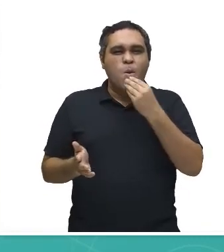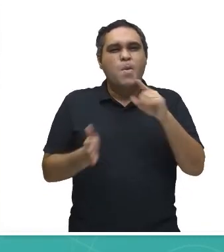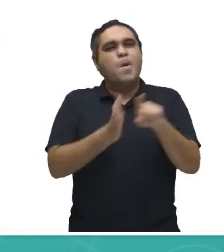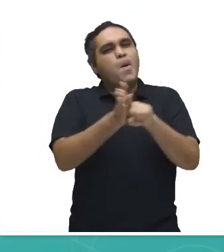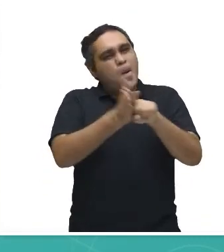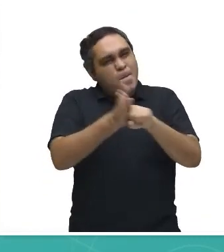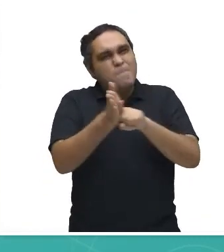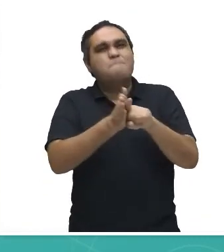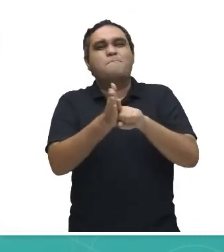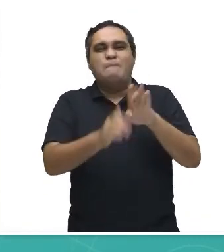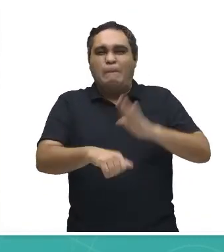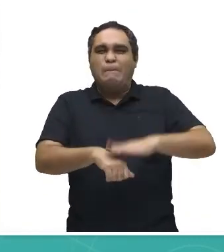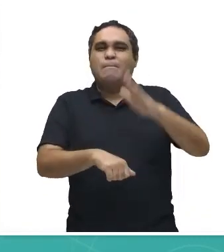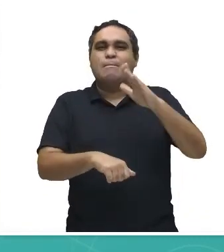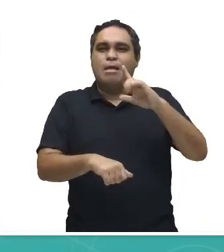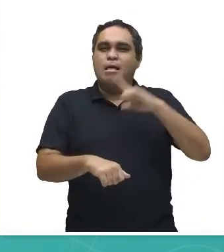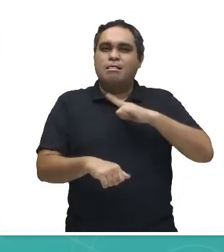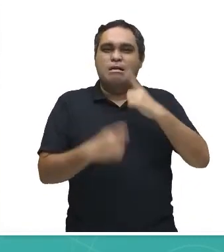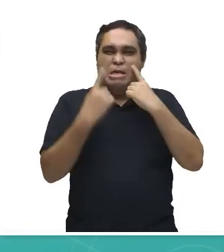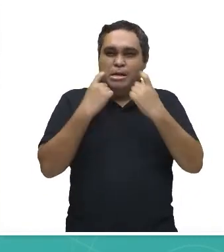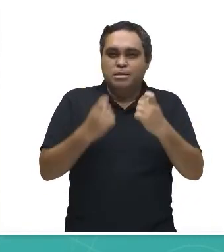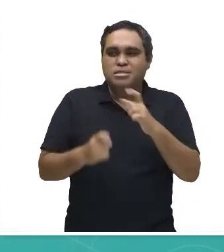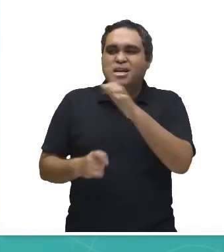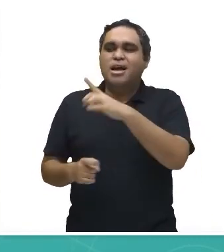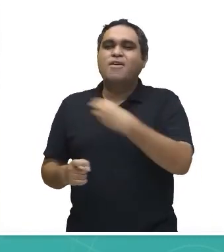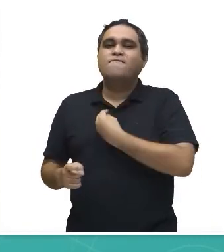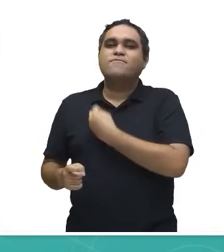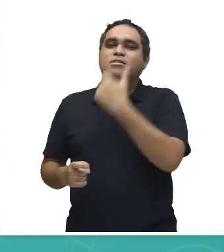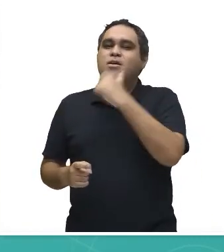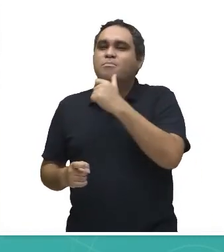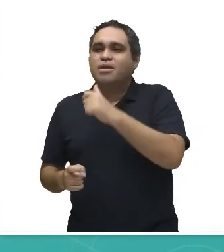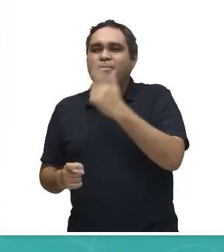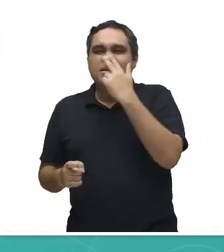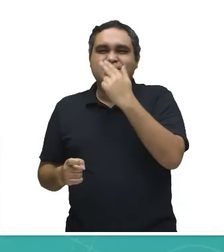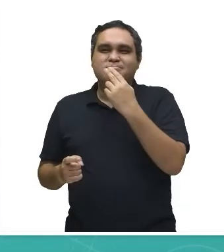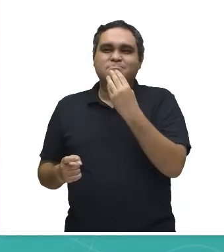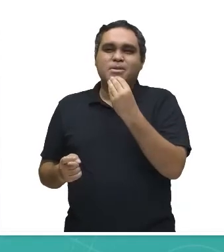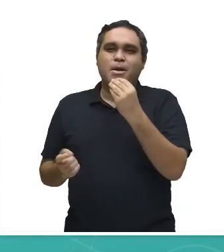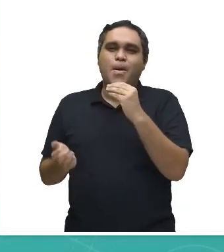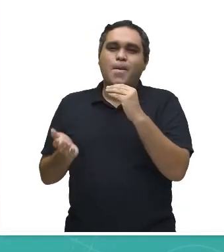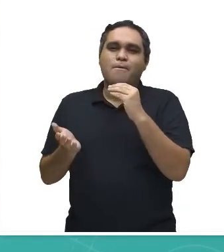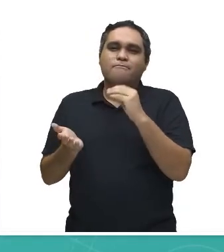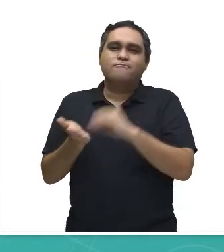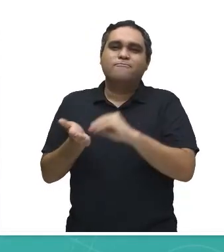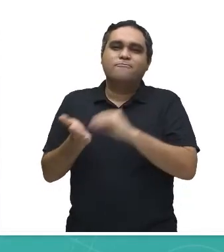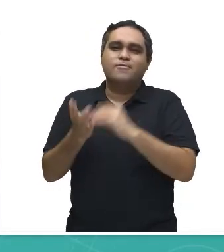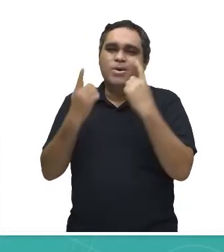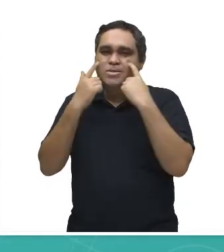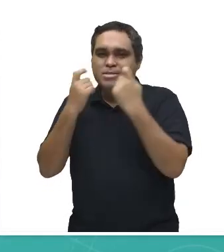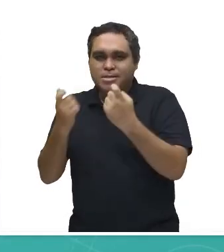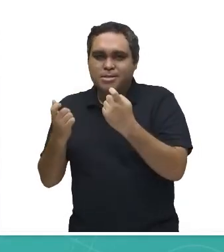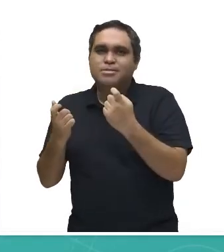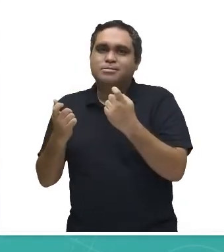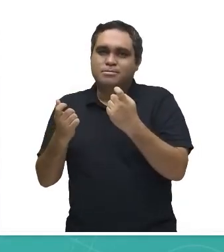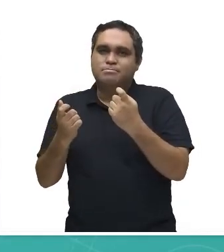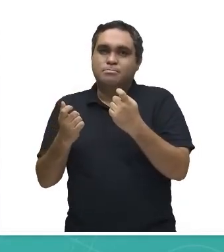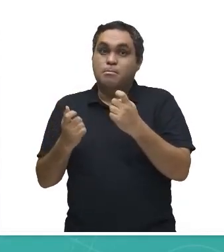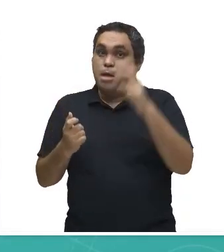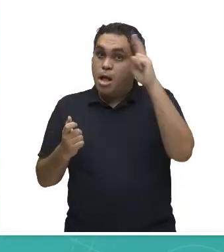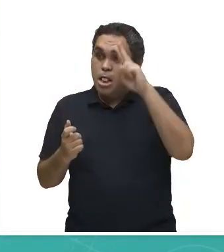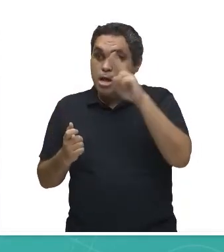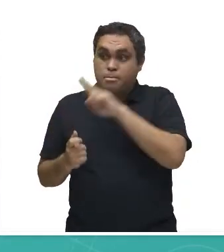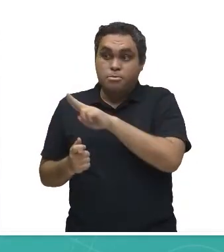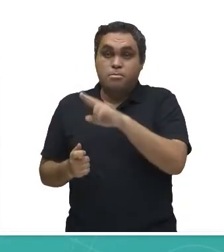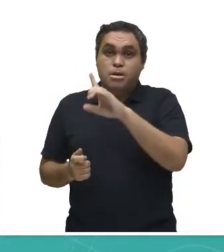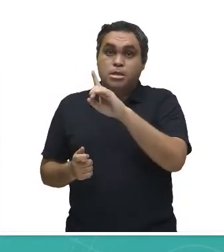história feminina. Então fica também aí a reflexão para vocês fazerem sobre isso. Mas lembrem-se, Dandara dos Zumbis, tá bom?